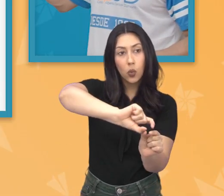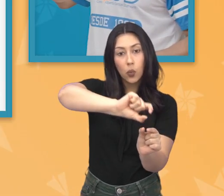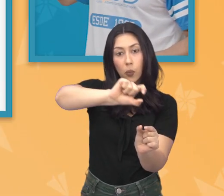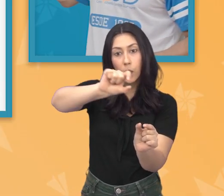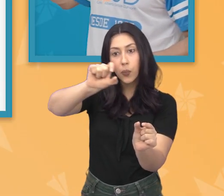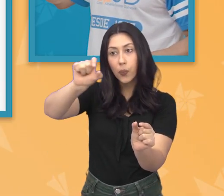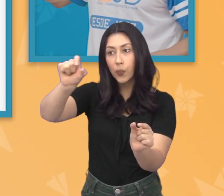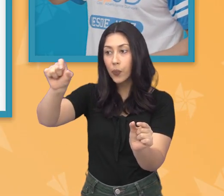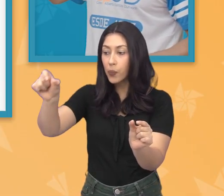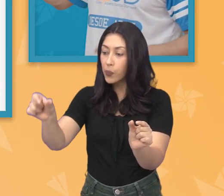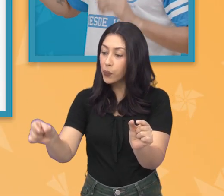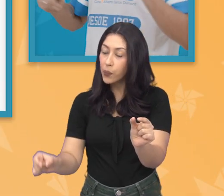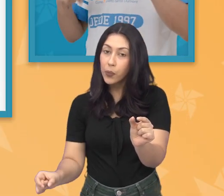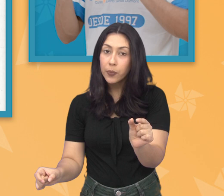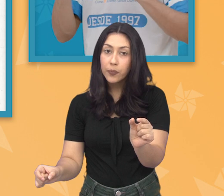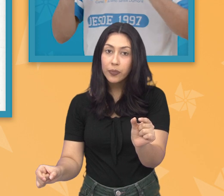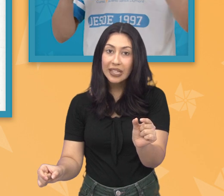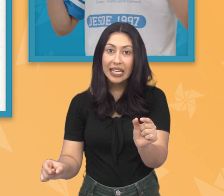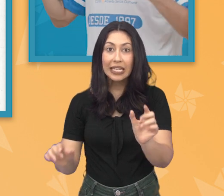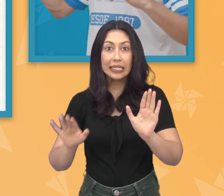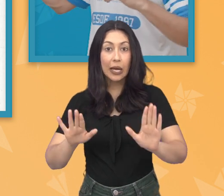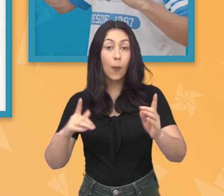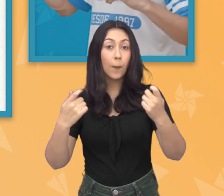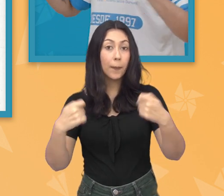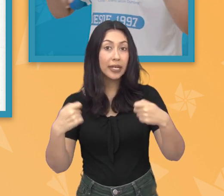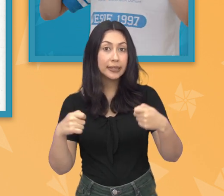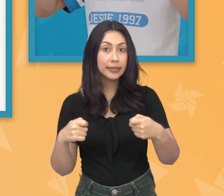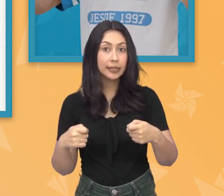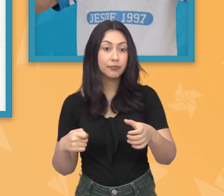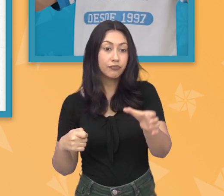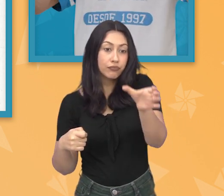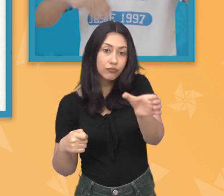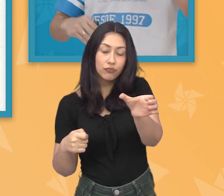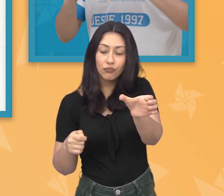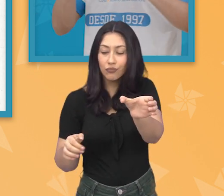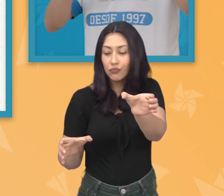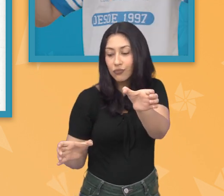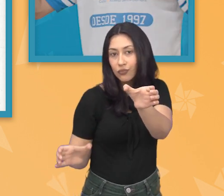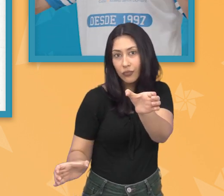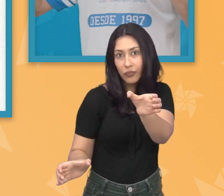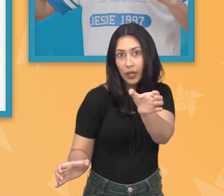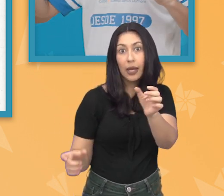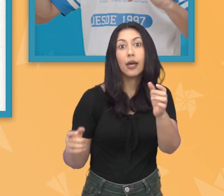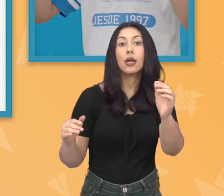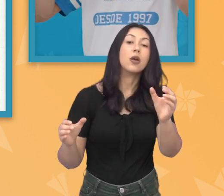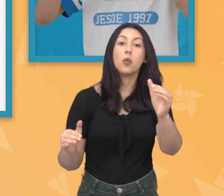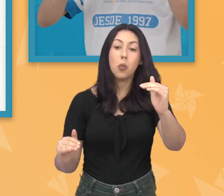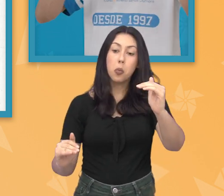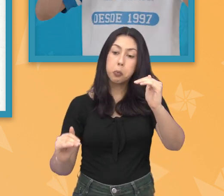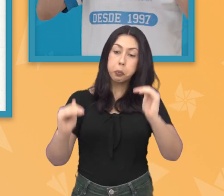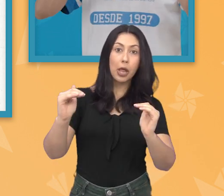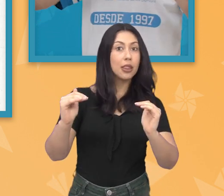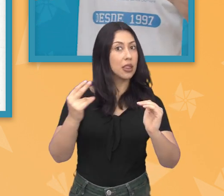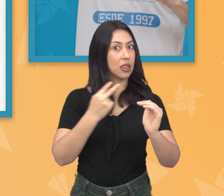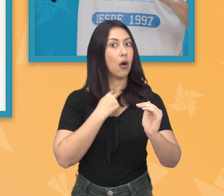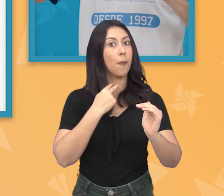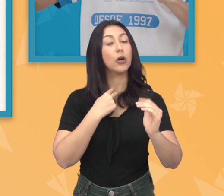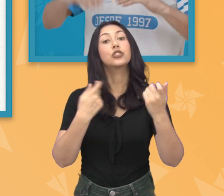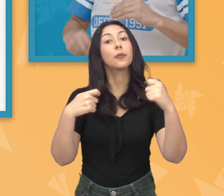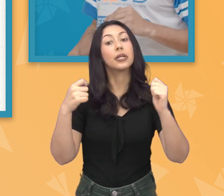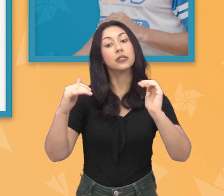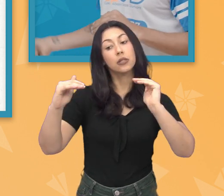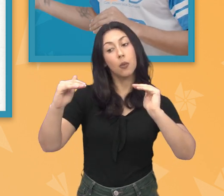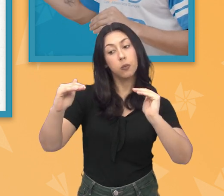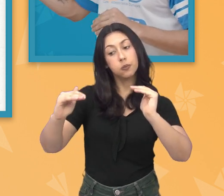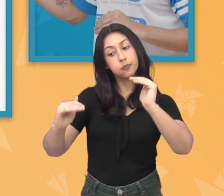desse sifão, a gente utiliza a diferença de pressão e altura entre os dois recipientes para a gente fazer a separação desse sólido e